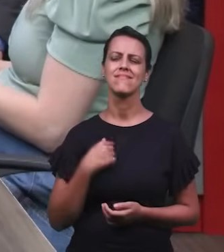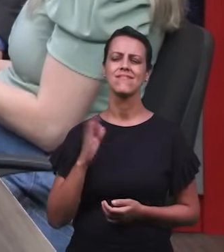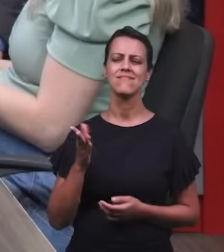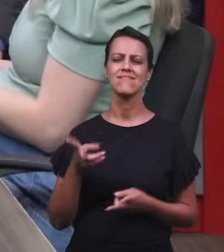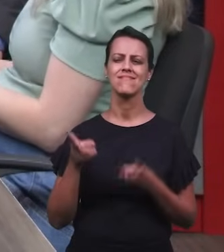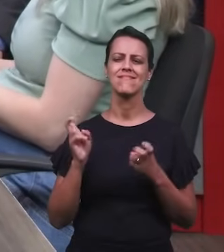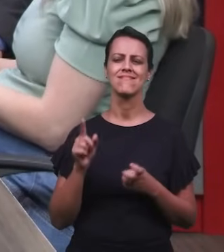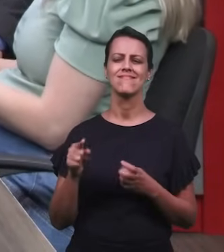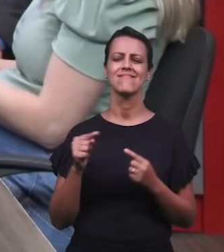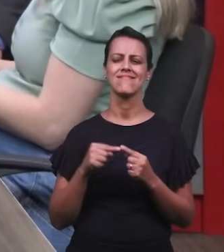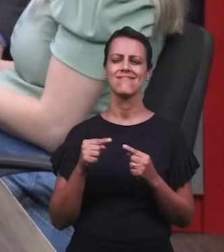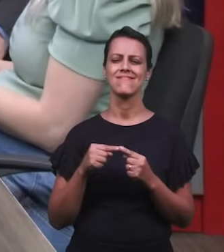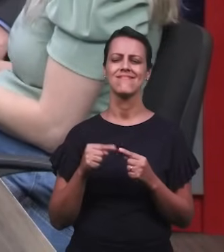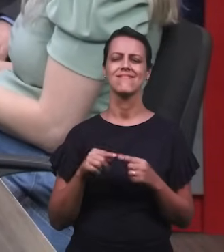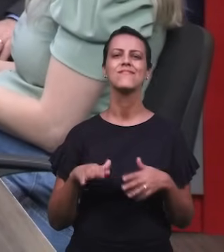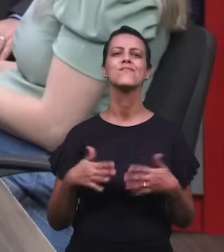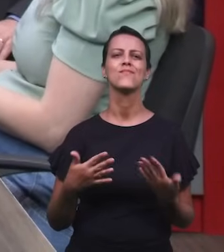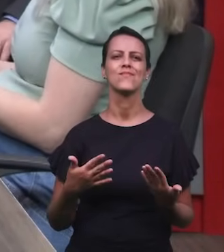aqui. Eu também.